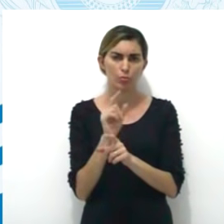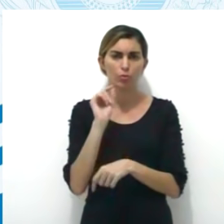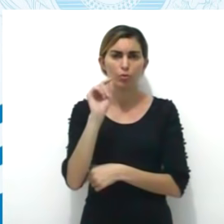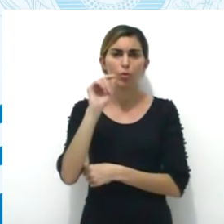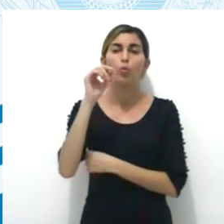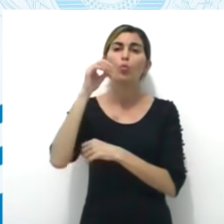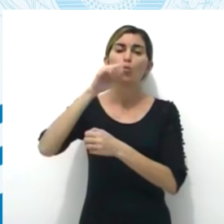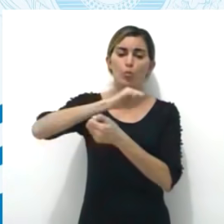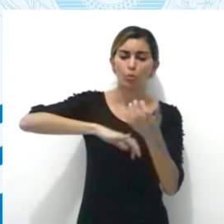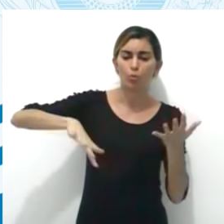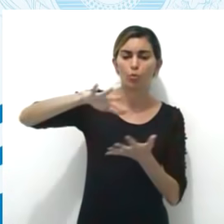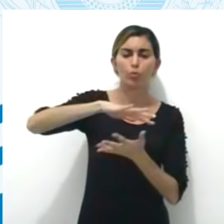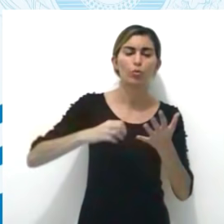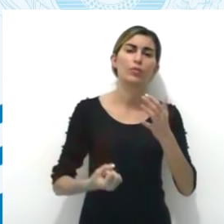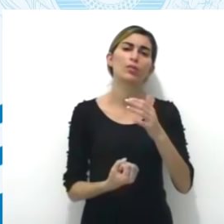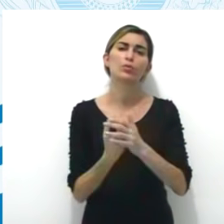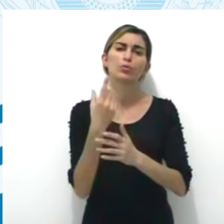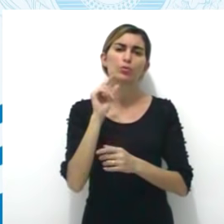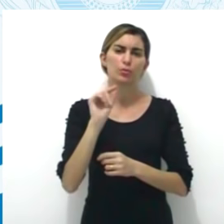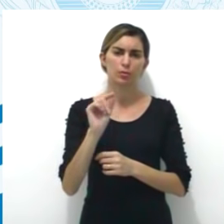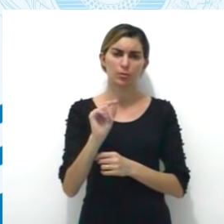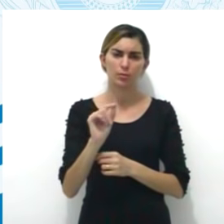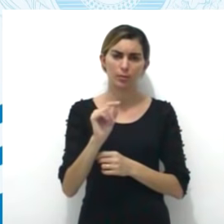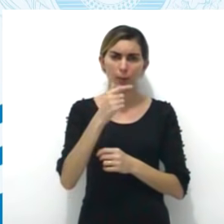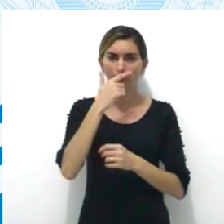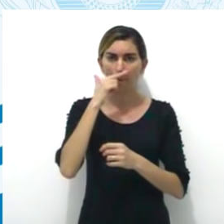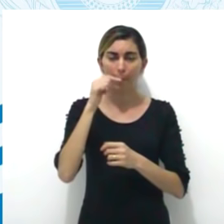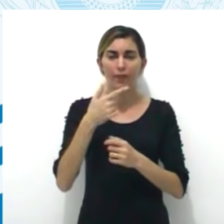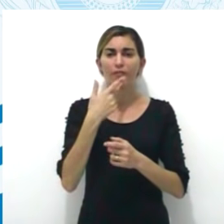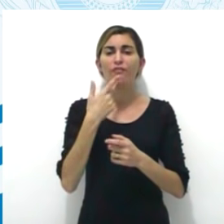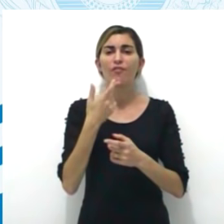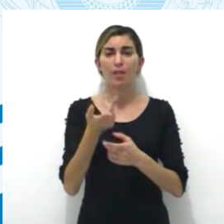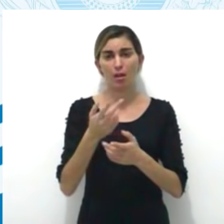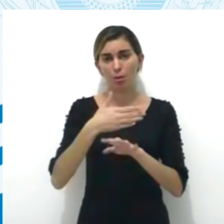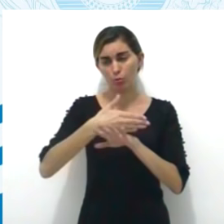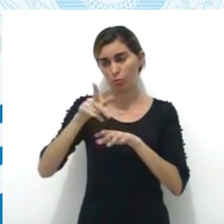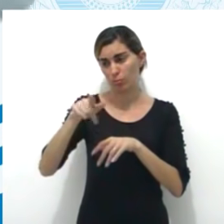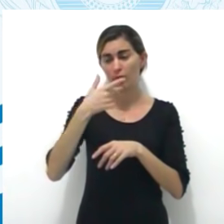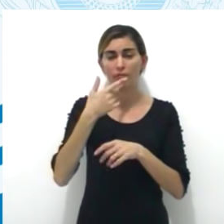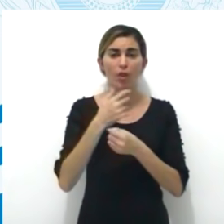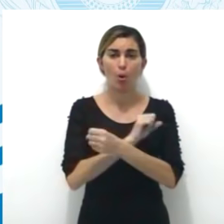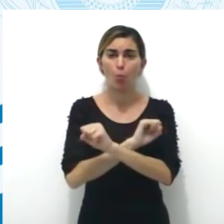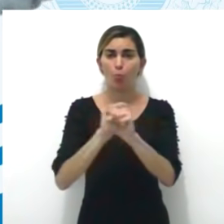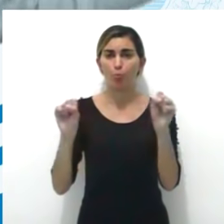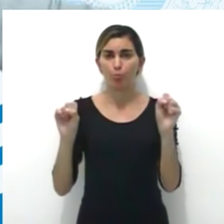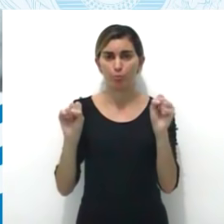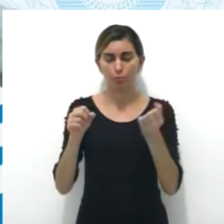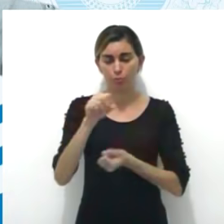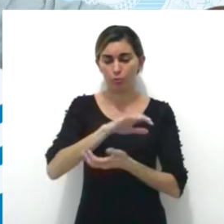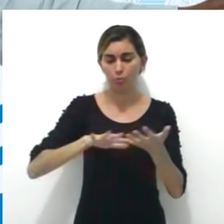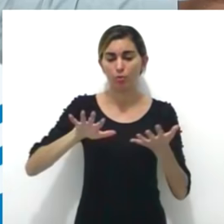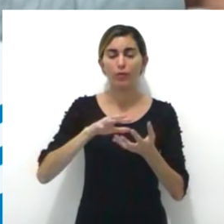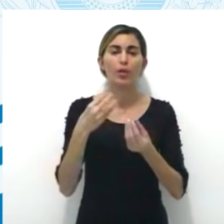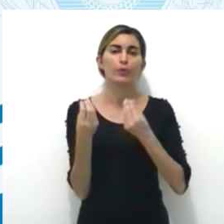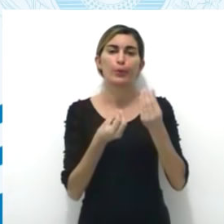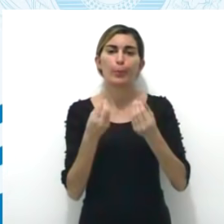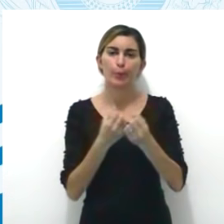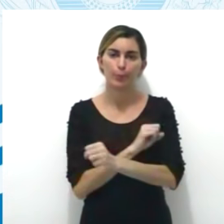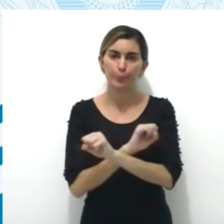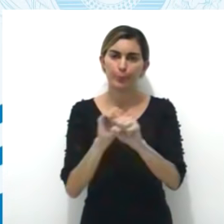olha, que o universo surgiu de quê? De uma explosão. Bum!